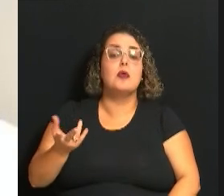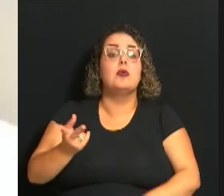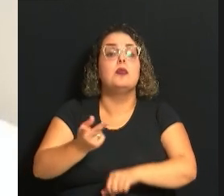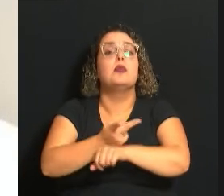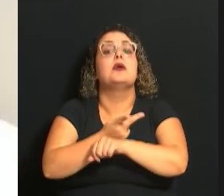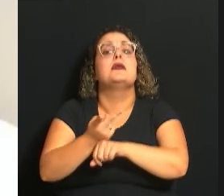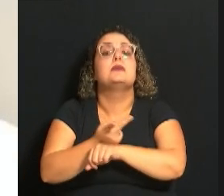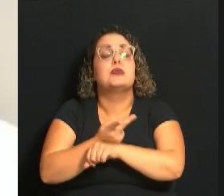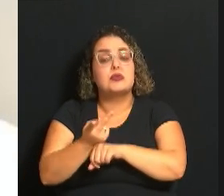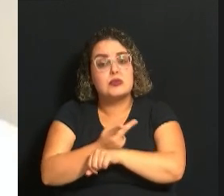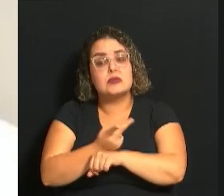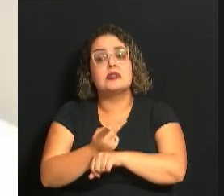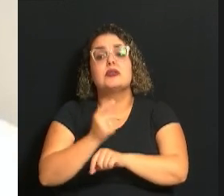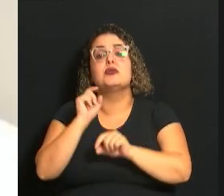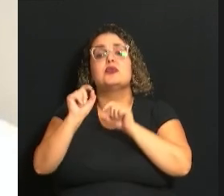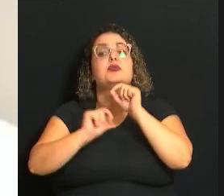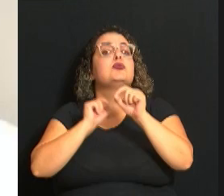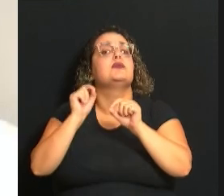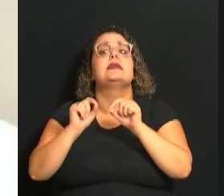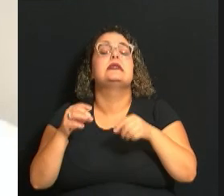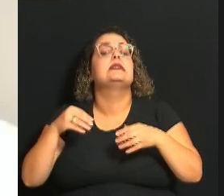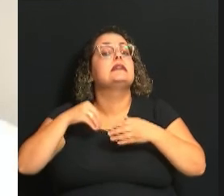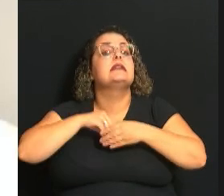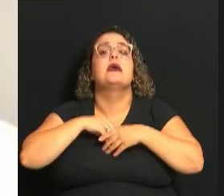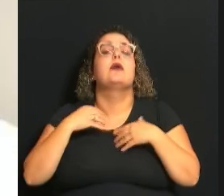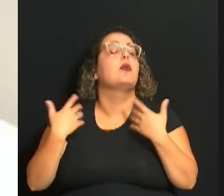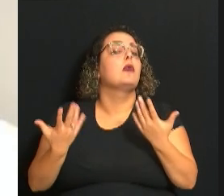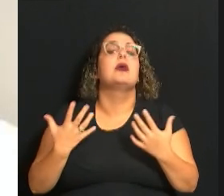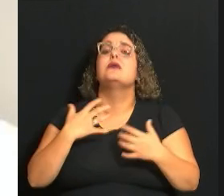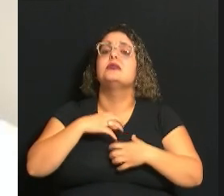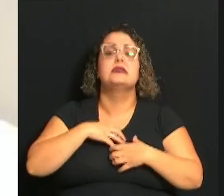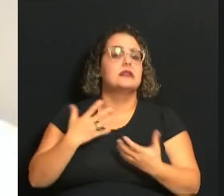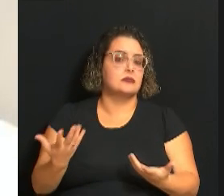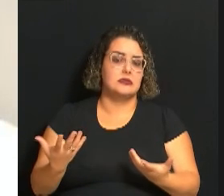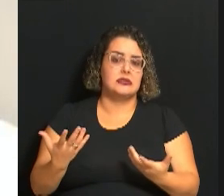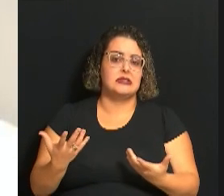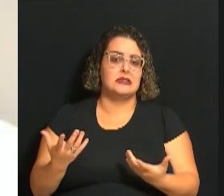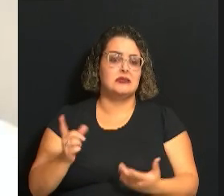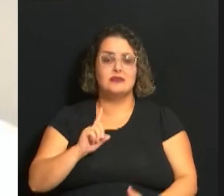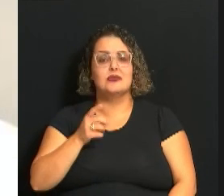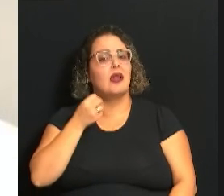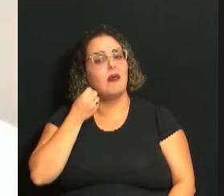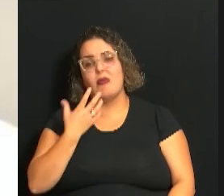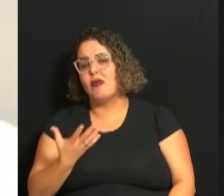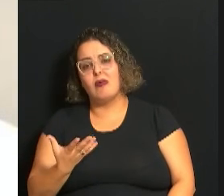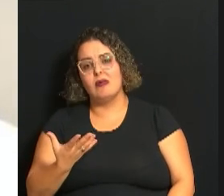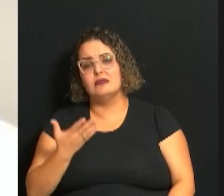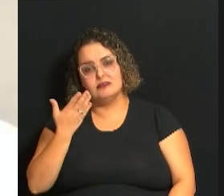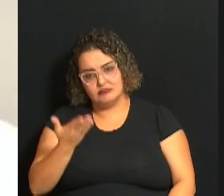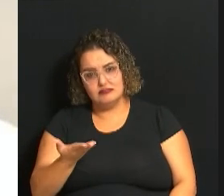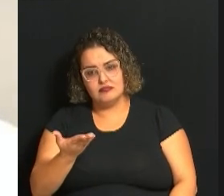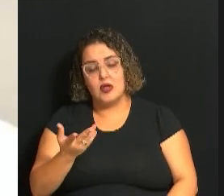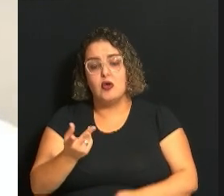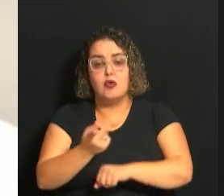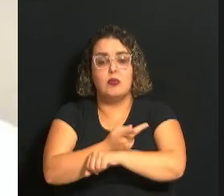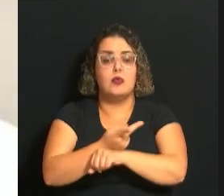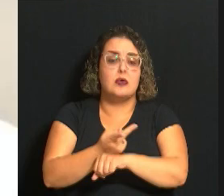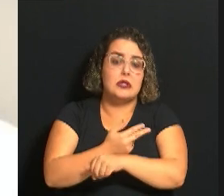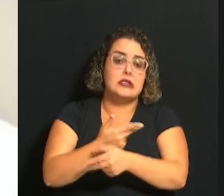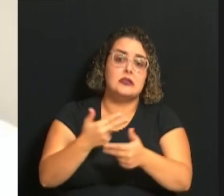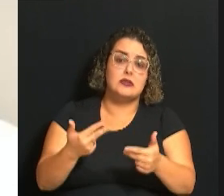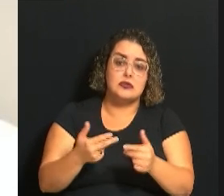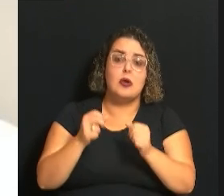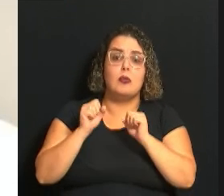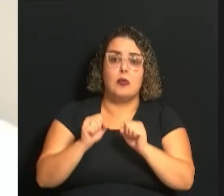que está, né, ali dentro de você, qual o sentimento que não está confortável para você e ir atrás, né, das coisas para que você possa passar por